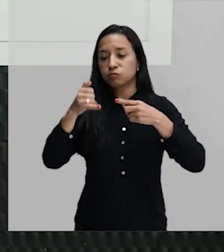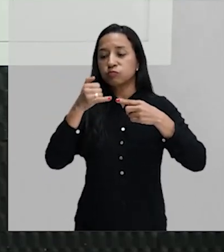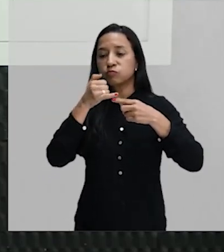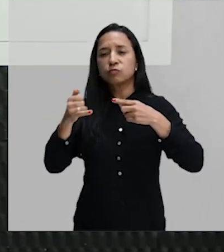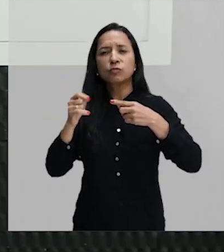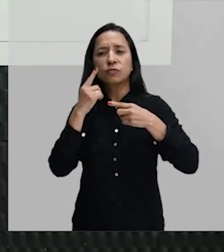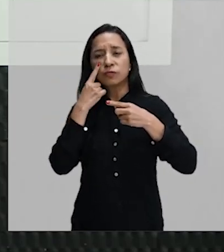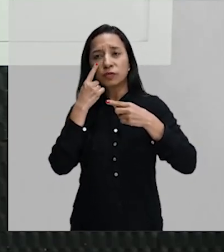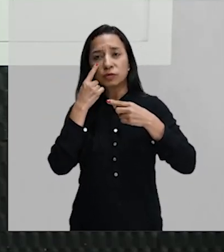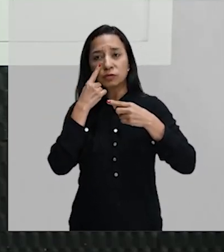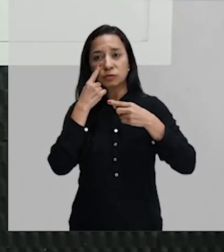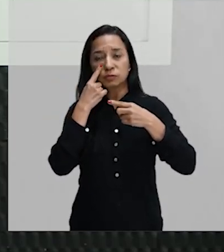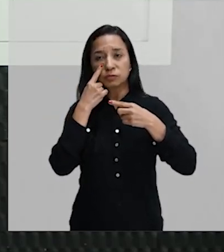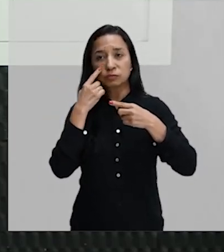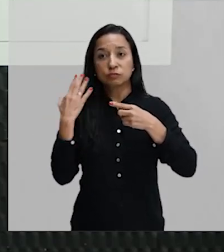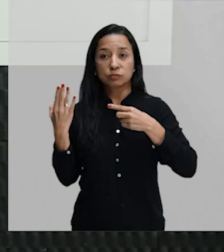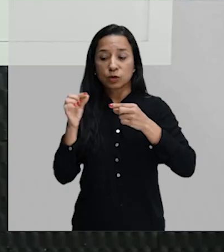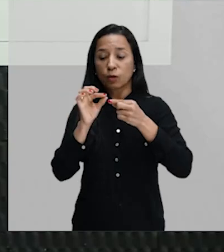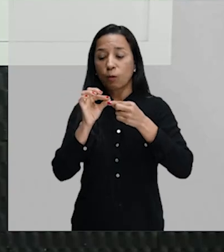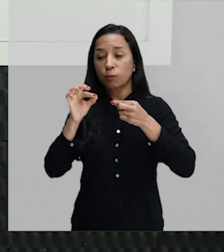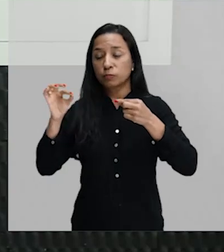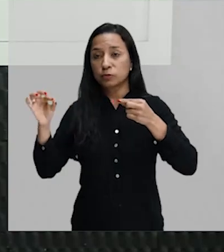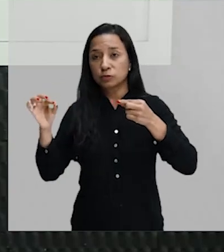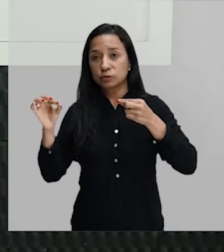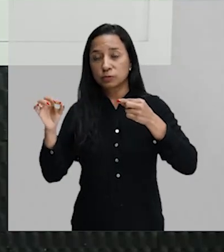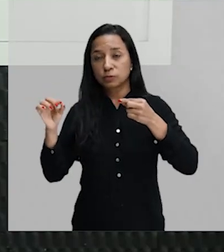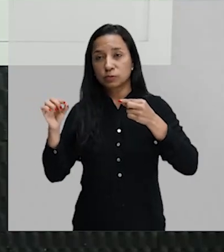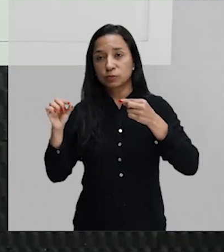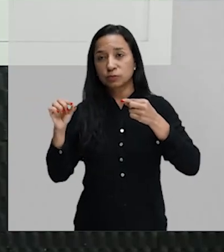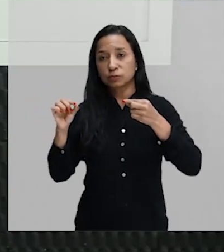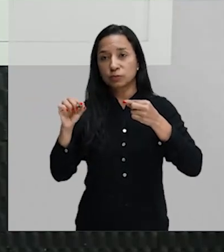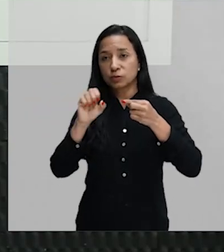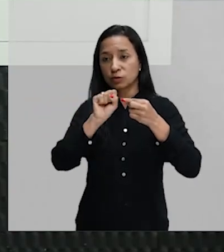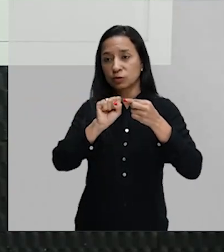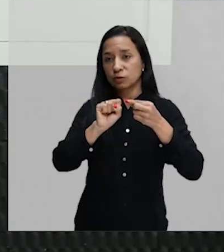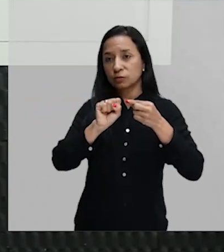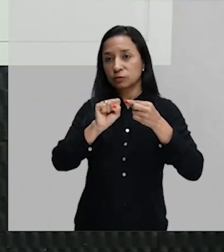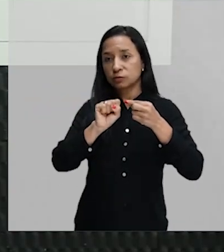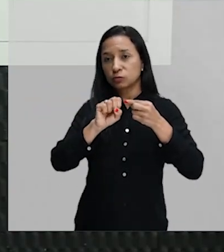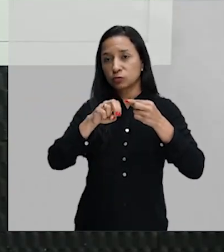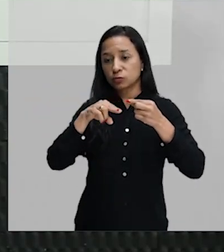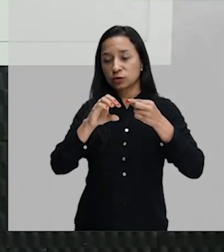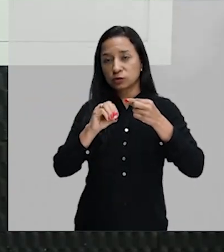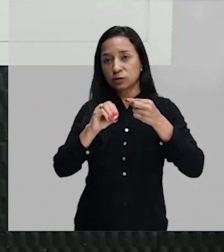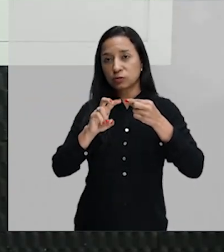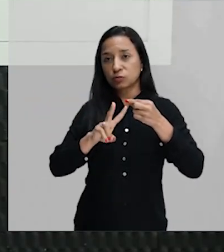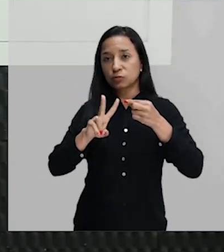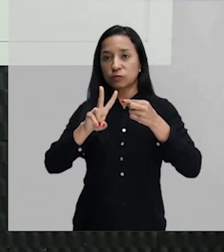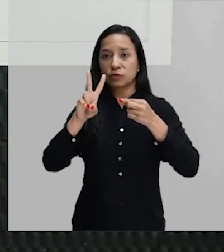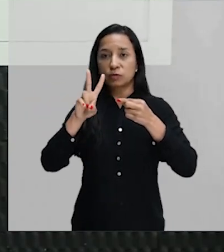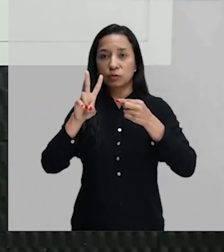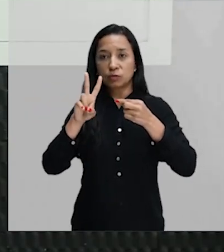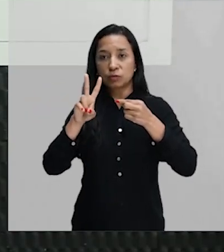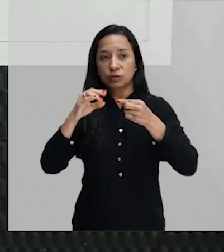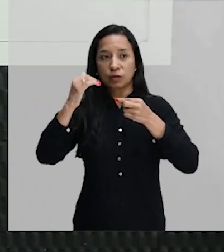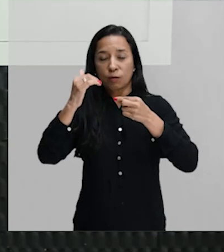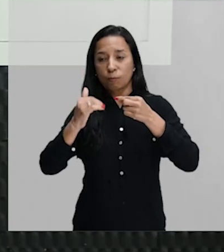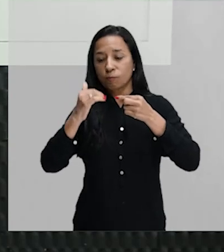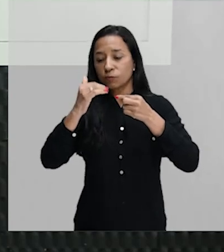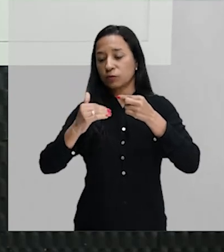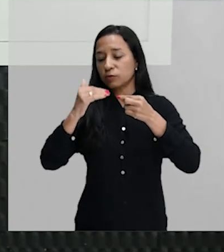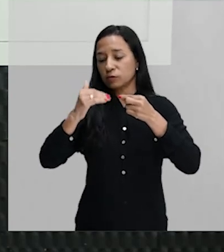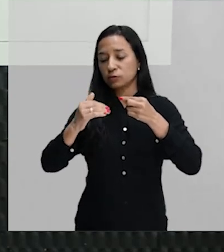Certo? E o seno desse valor aqui, ó, é um valor para cá para baixo,